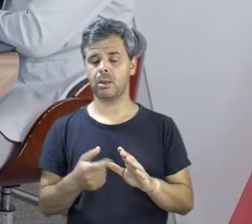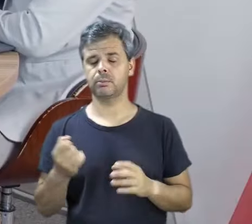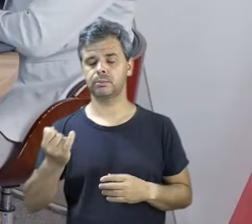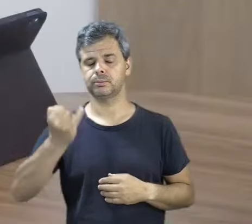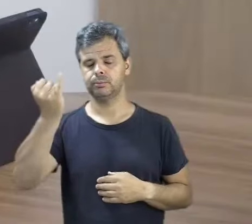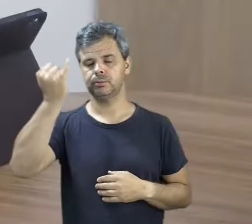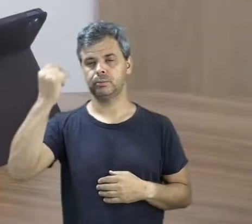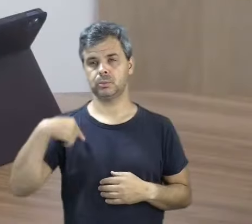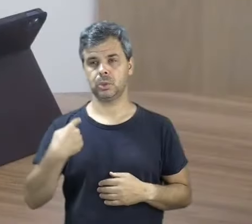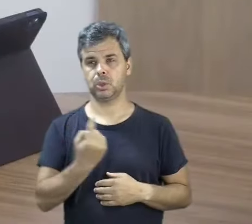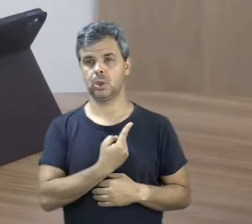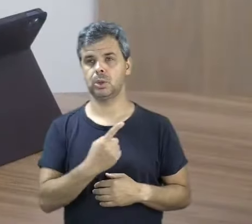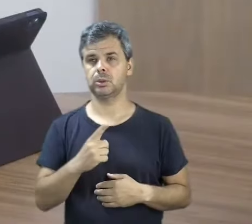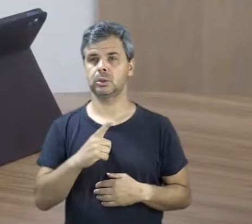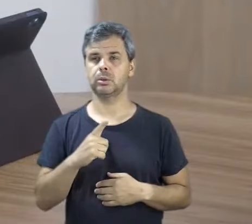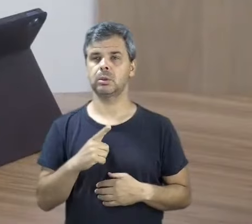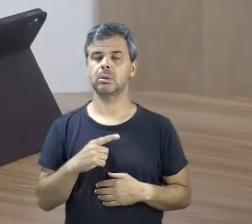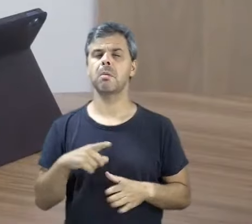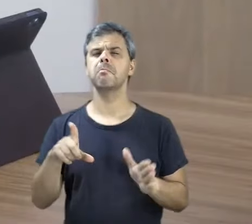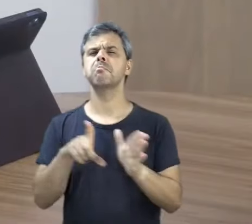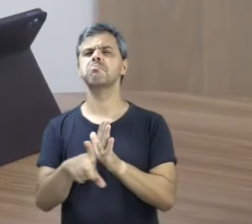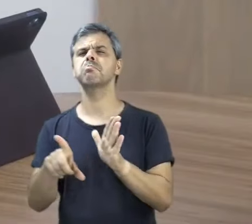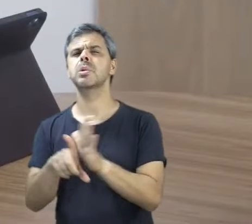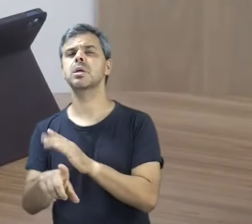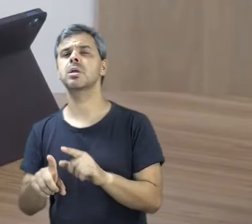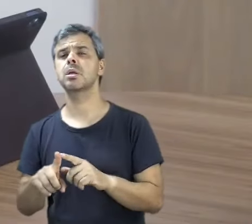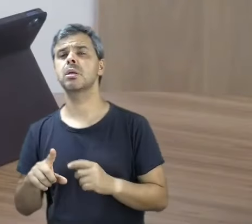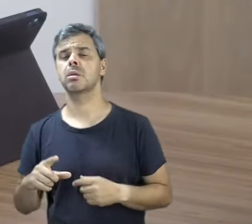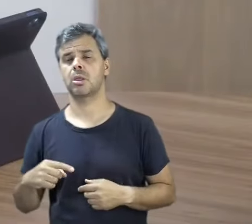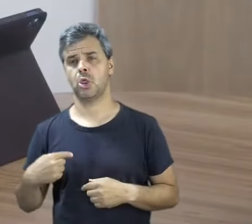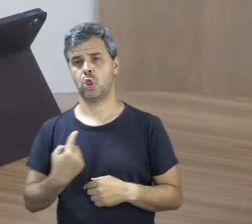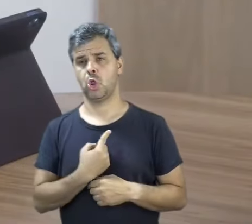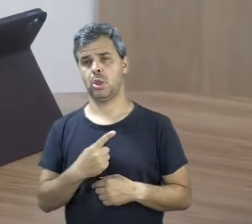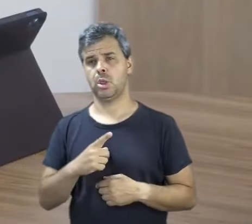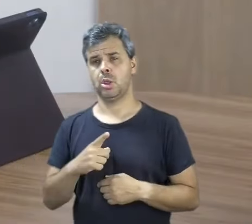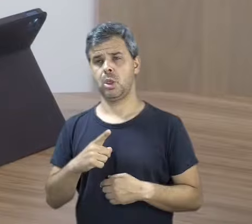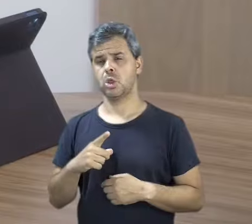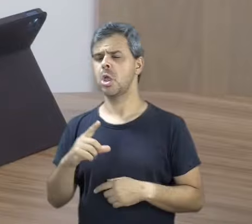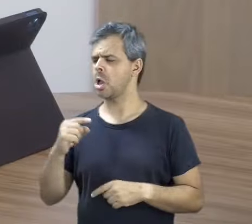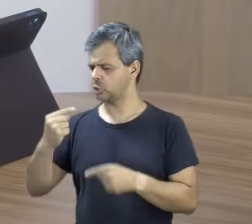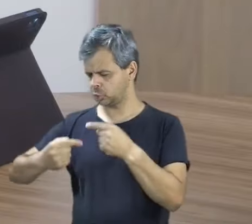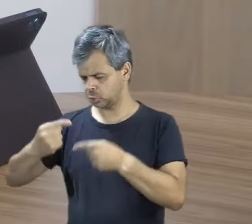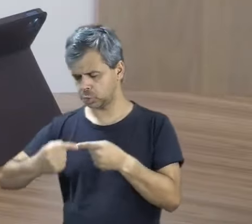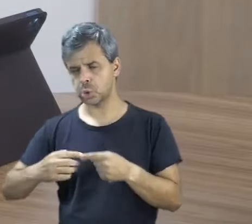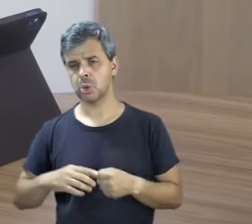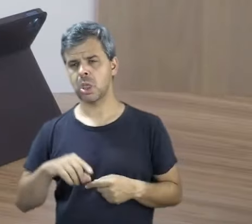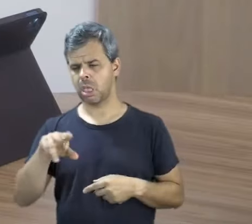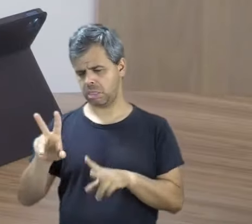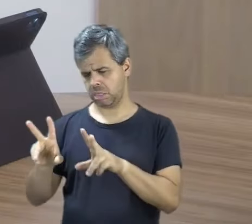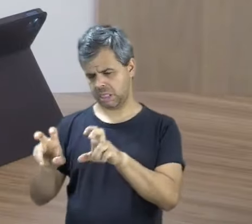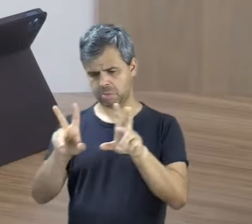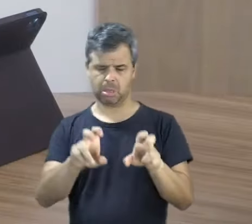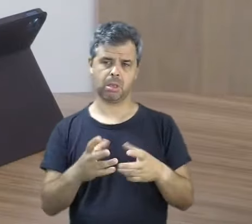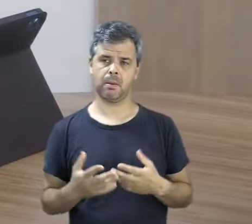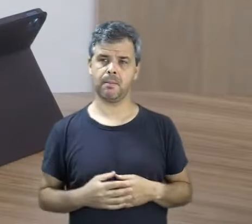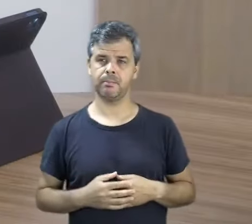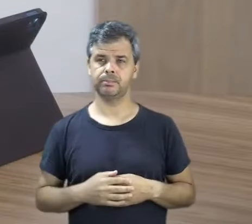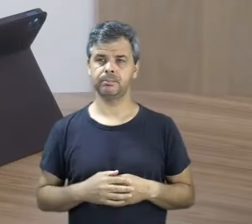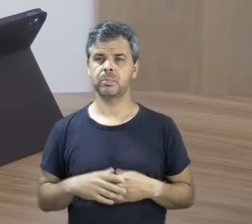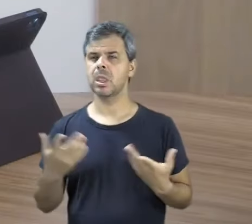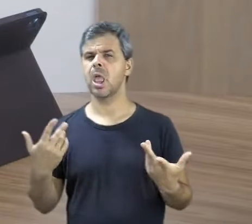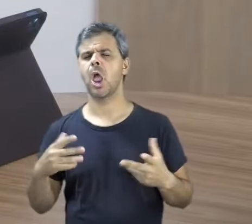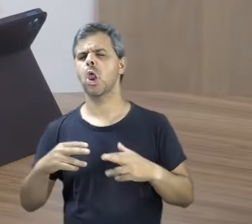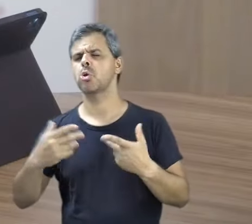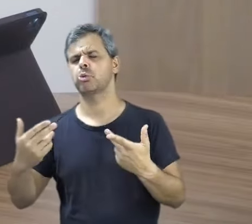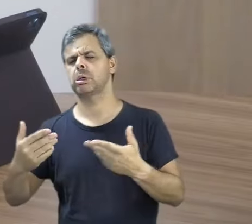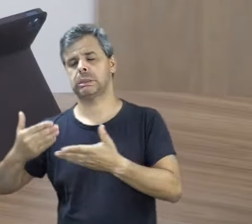importante, porque a gente tinha muita gente perguntando, mas a gente já discutiu esses temas em